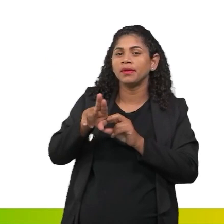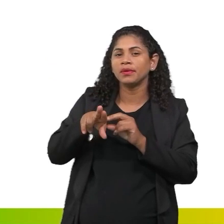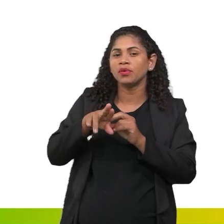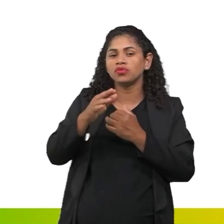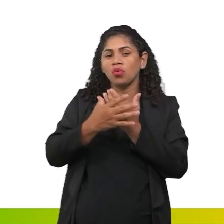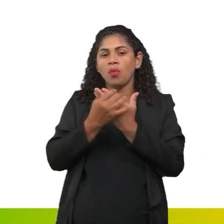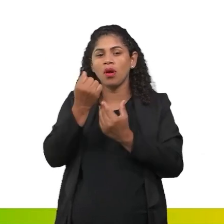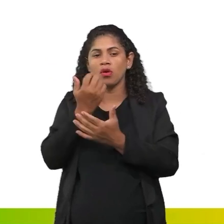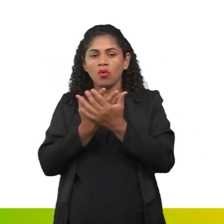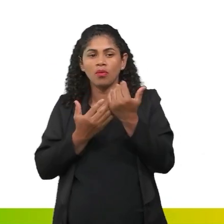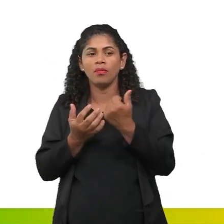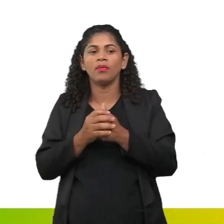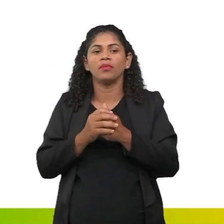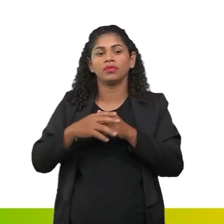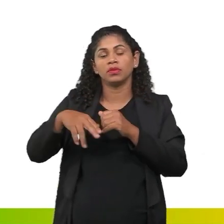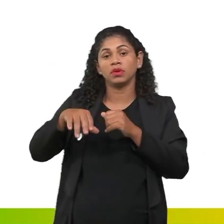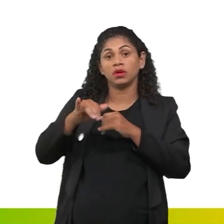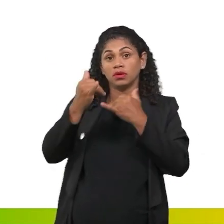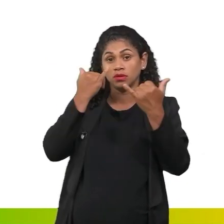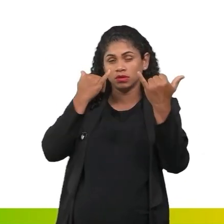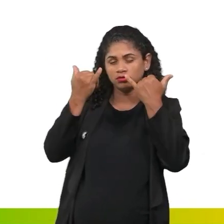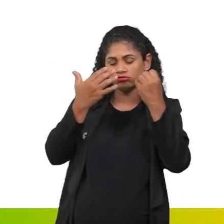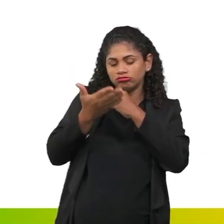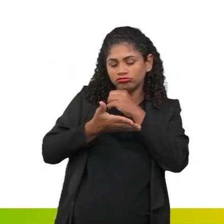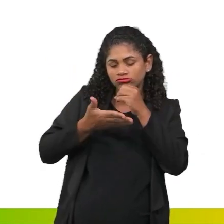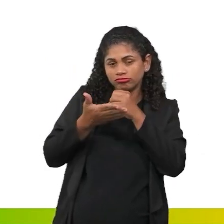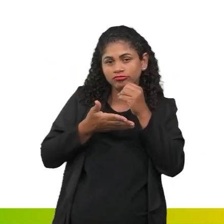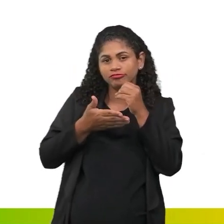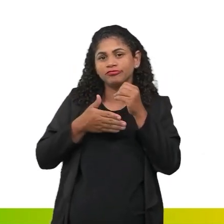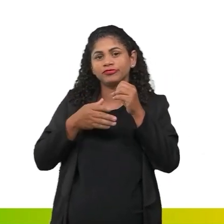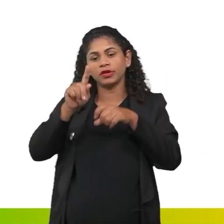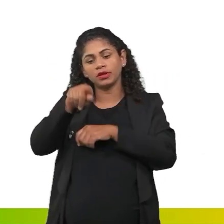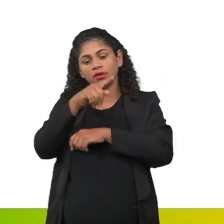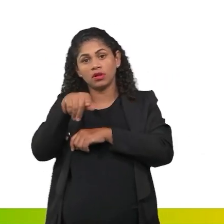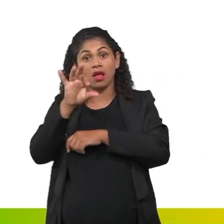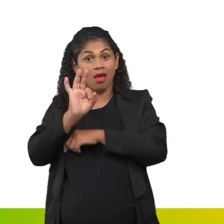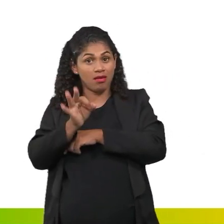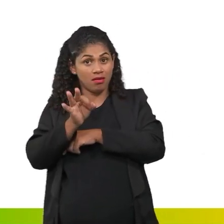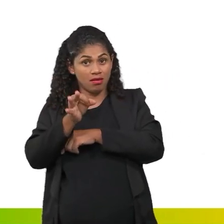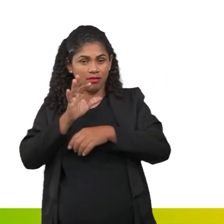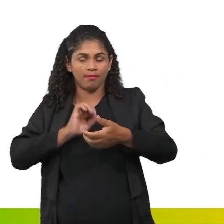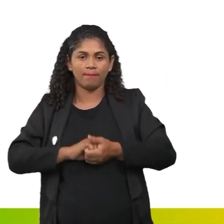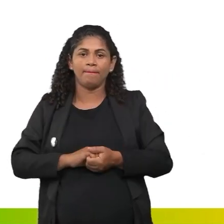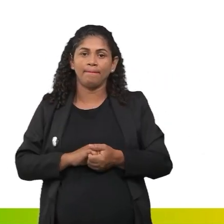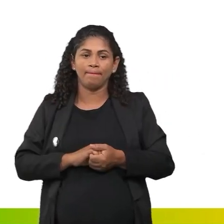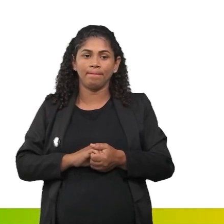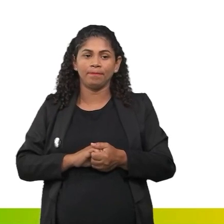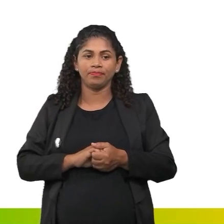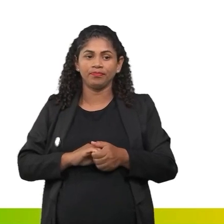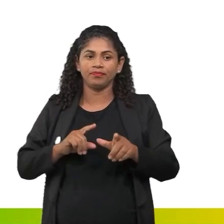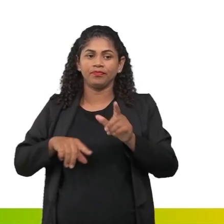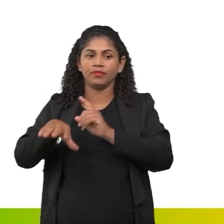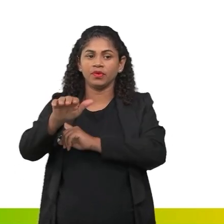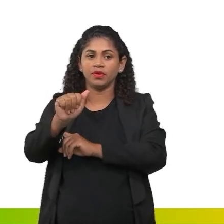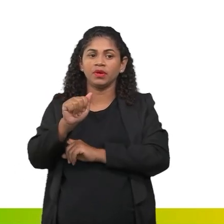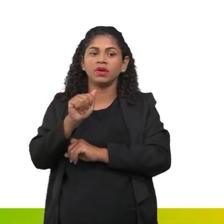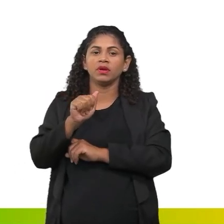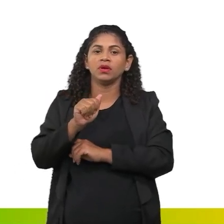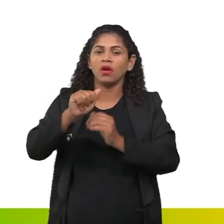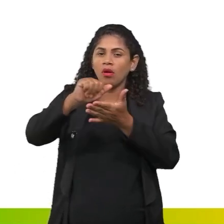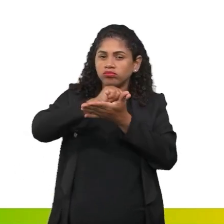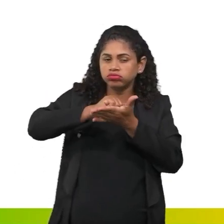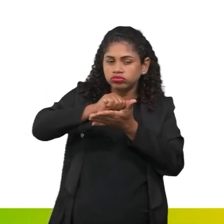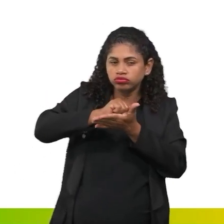informações, assinale a alternativa correta sobre a saponificação. Então, ó, aqui é a letra A, falando que